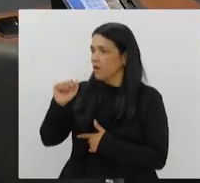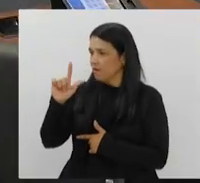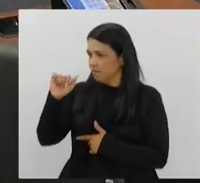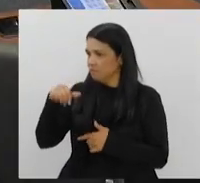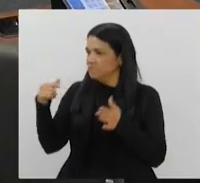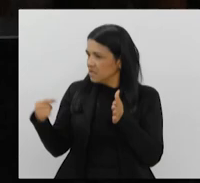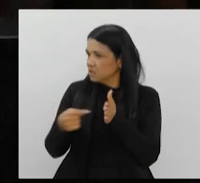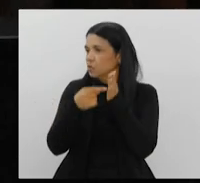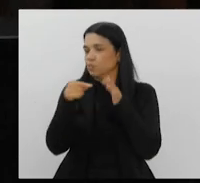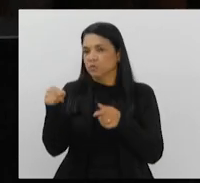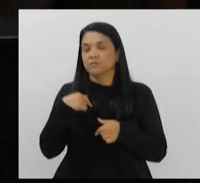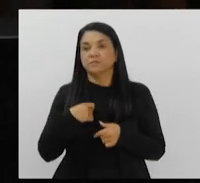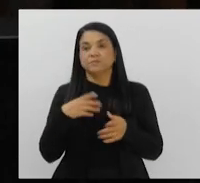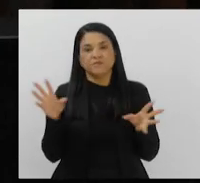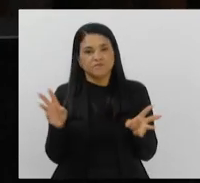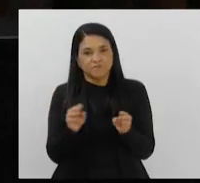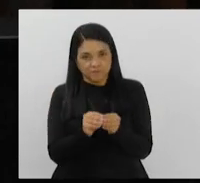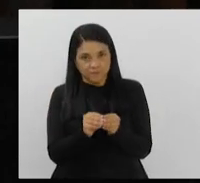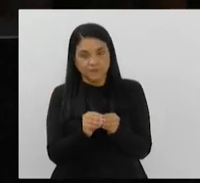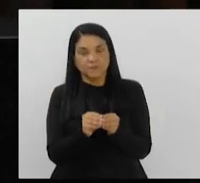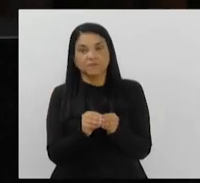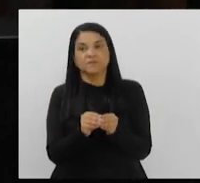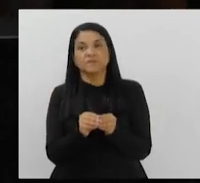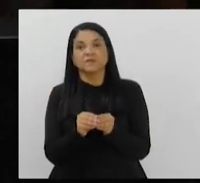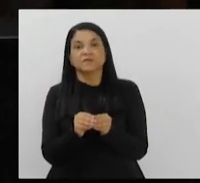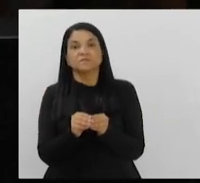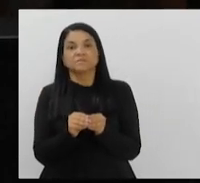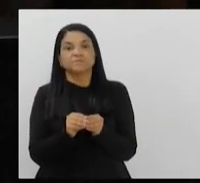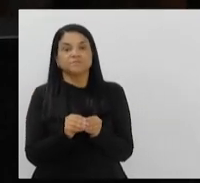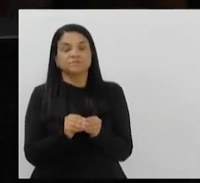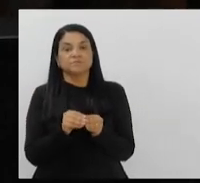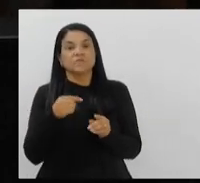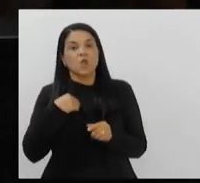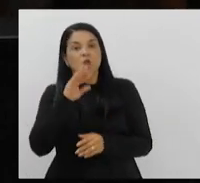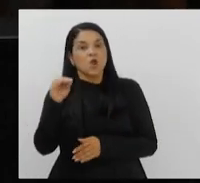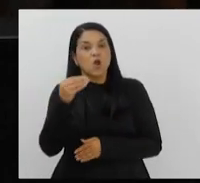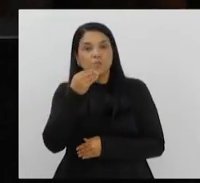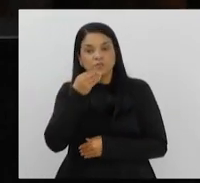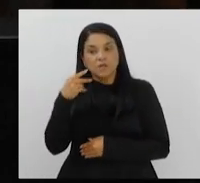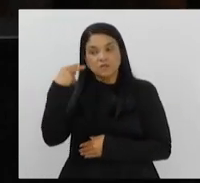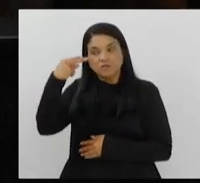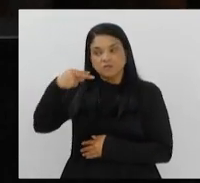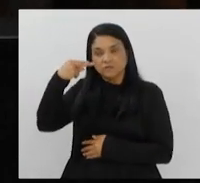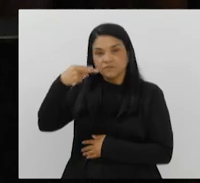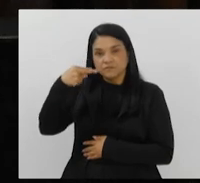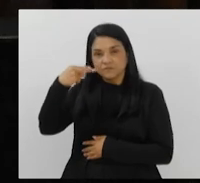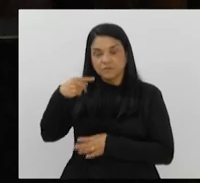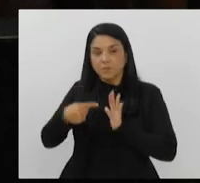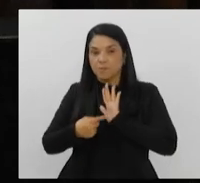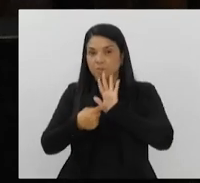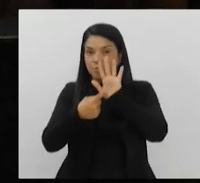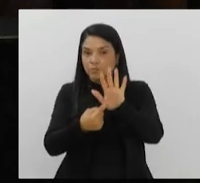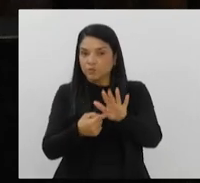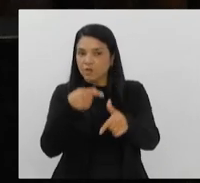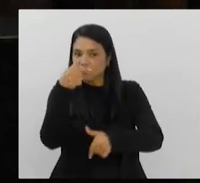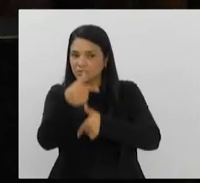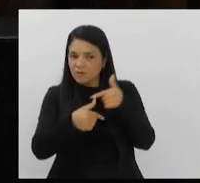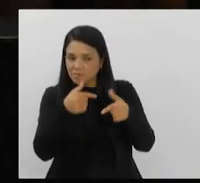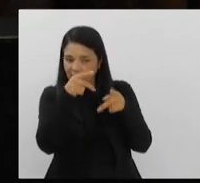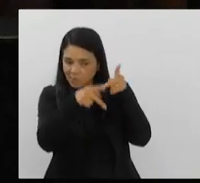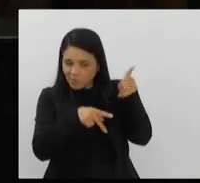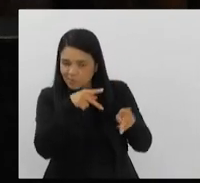para finalizar essa questão, dizer que nós estamos dando uma oportunidade aos vereadores para que mostrem o seu trabalho à